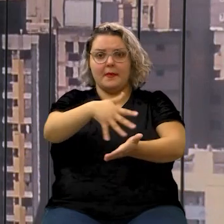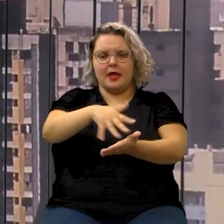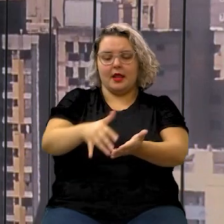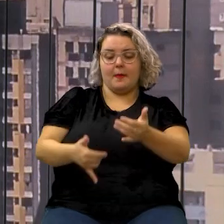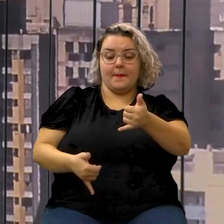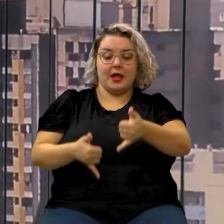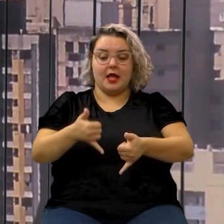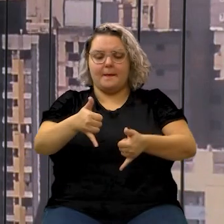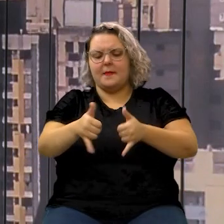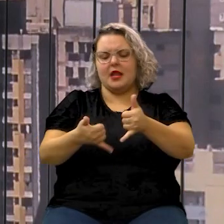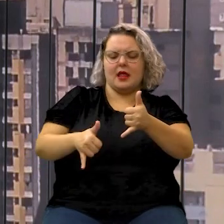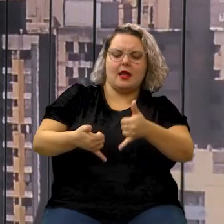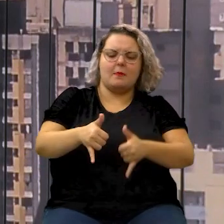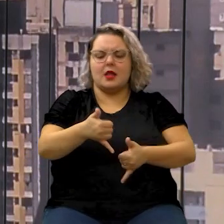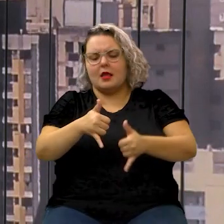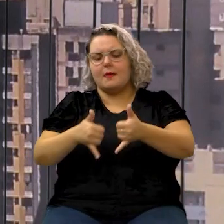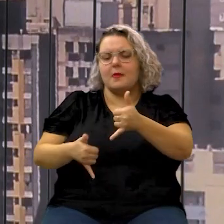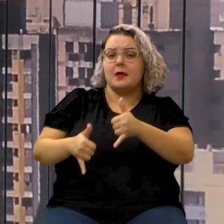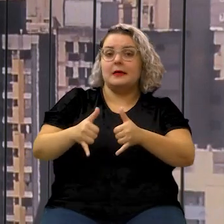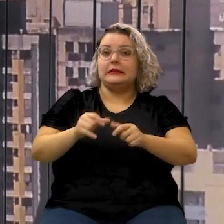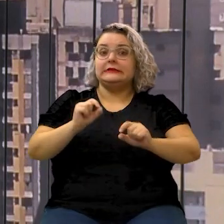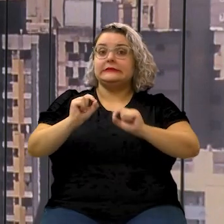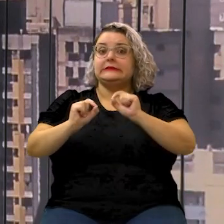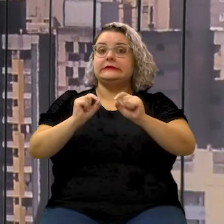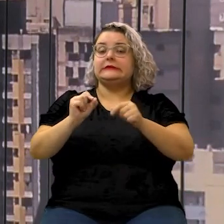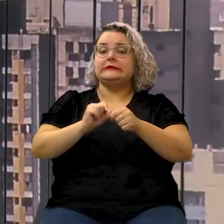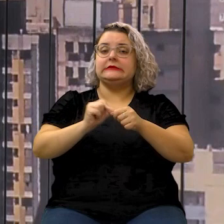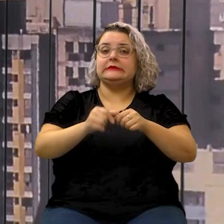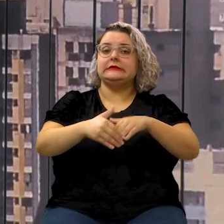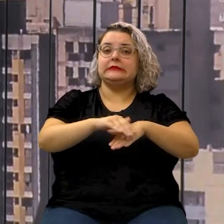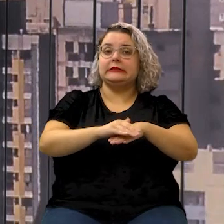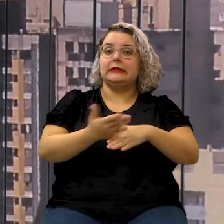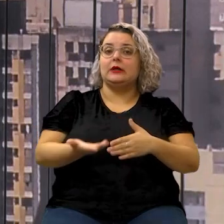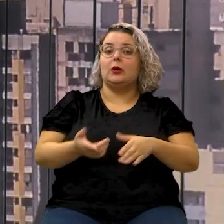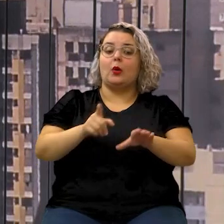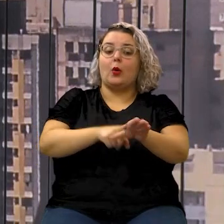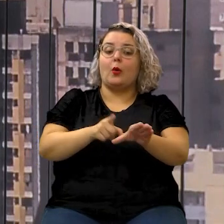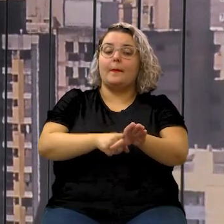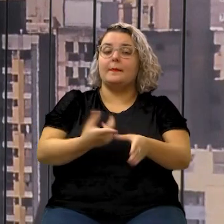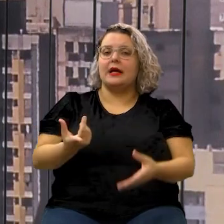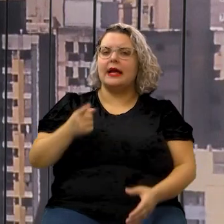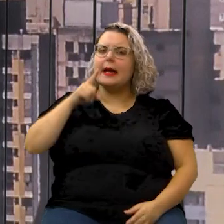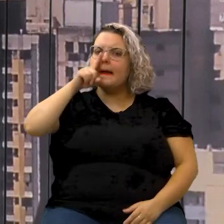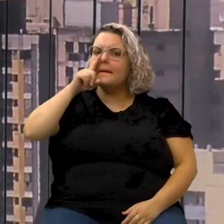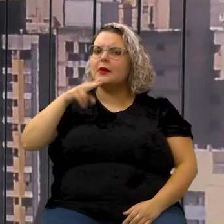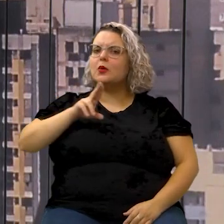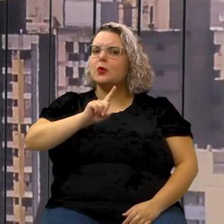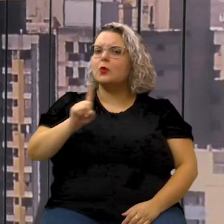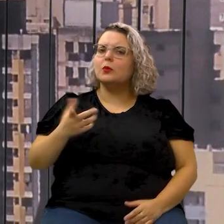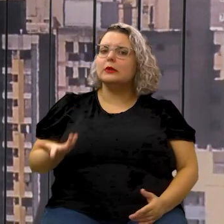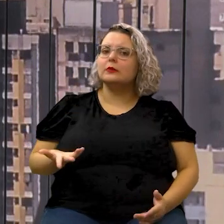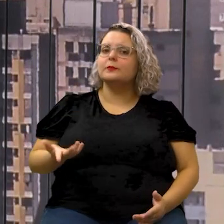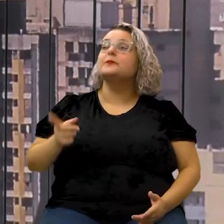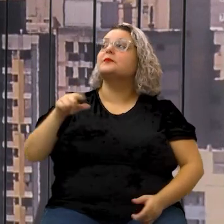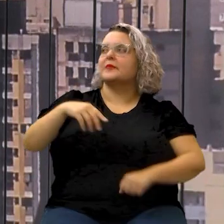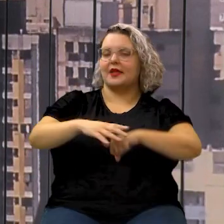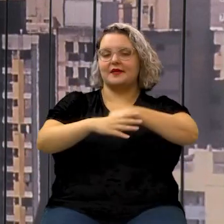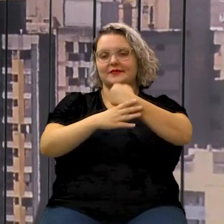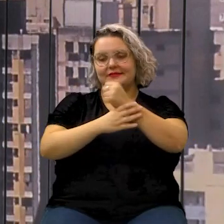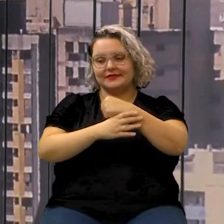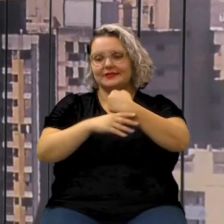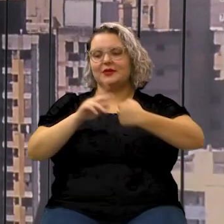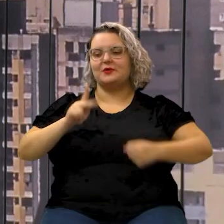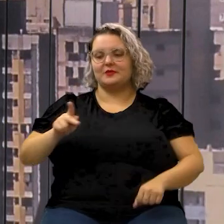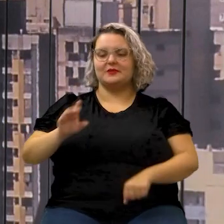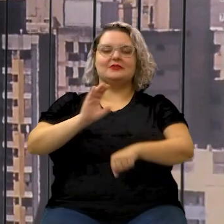alto? O que o salto faz com o nosso pé? É perigoso ou não? Elvis da Silva Cavalcante, ele é fisioterapeuta e